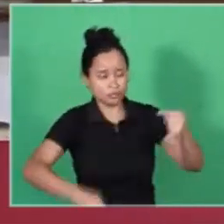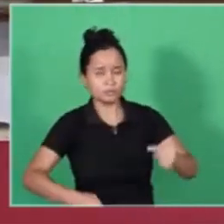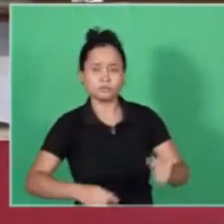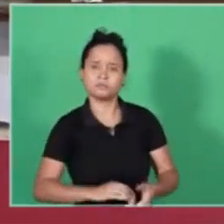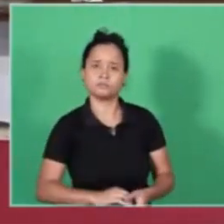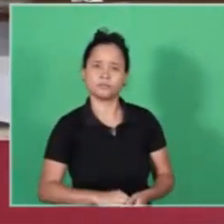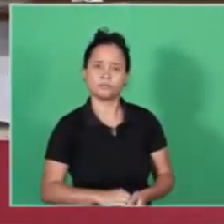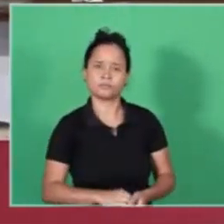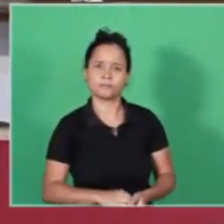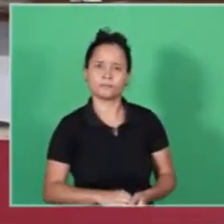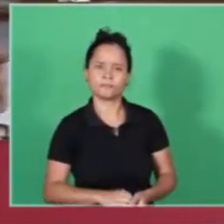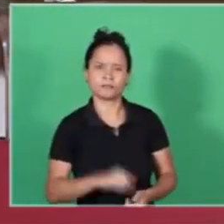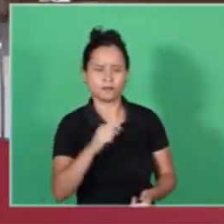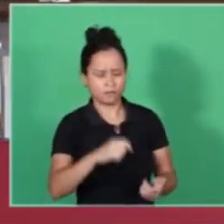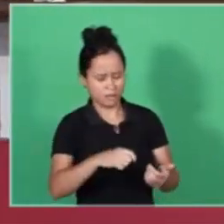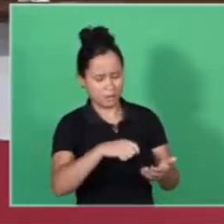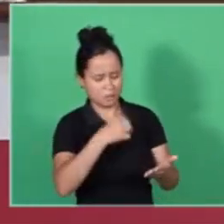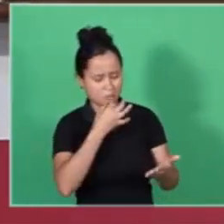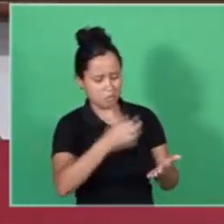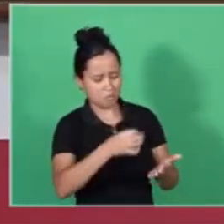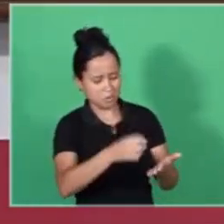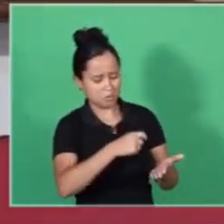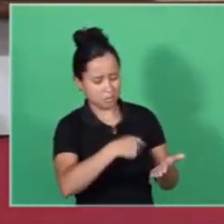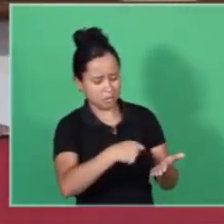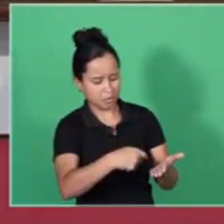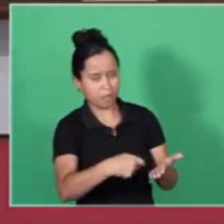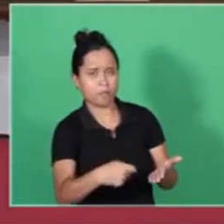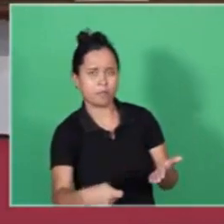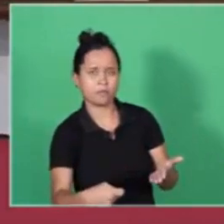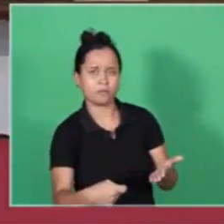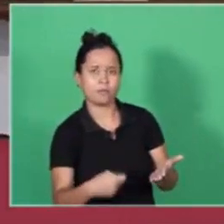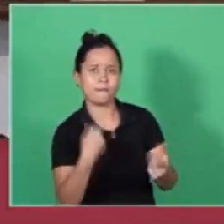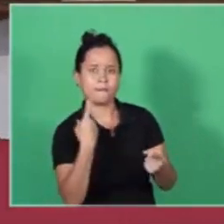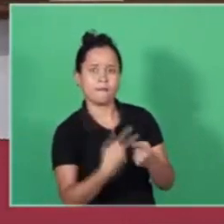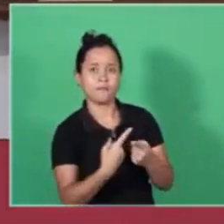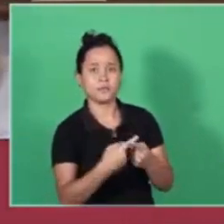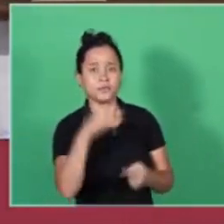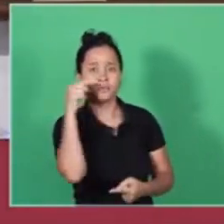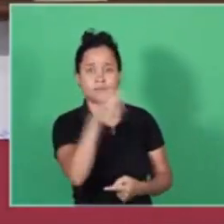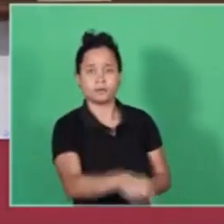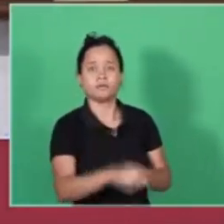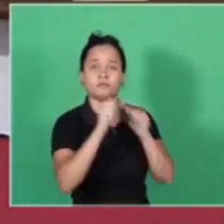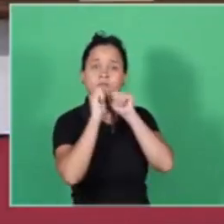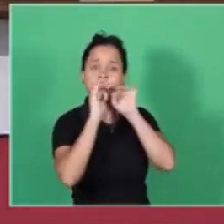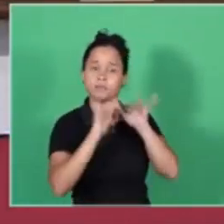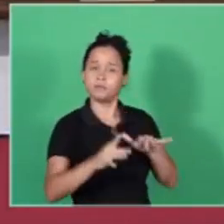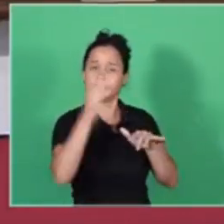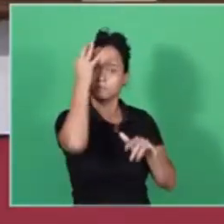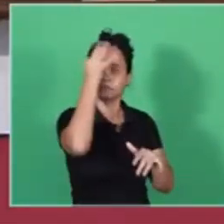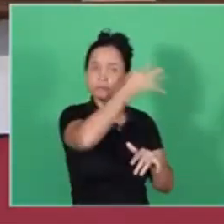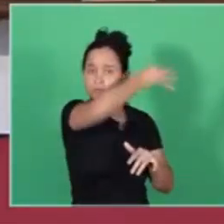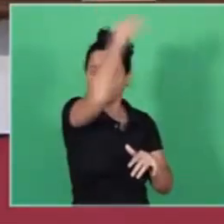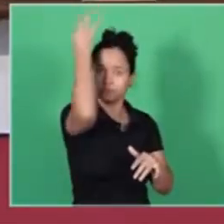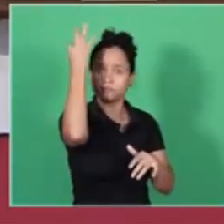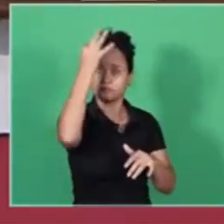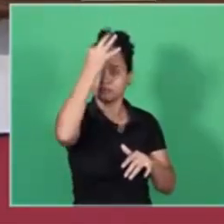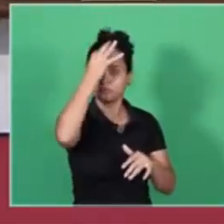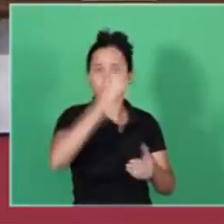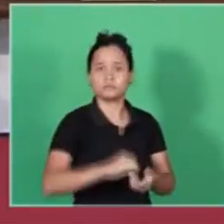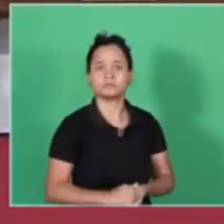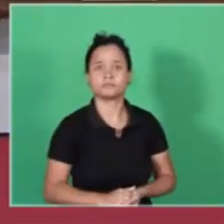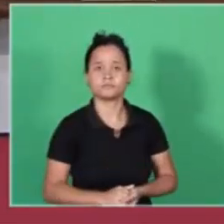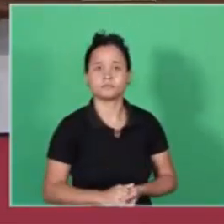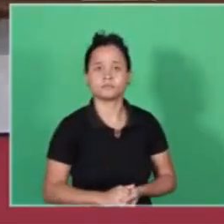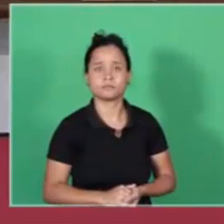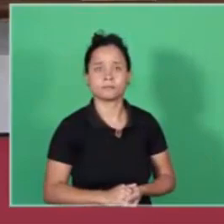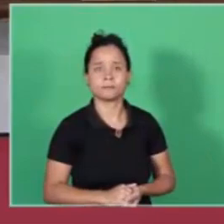tipo de impropério, porque ele tinha recebido a bênção do Espírito Santo. E o Espírito Santo, Deus não precisava